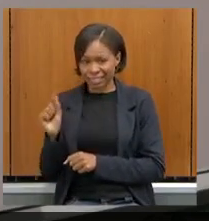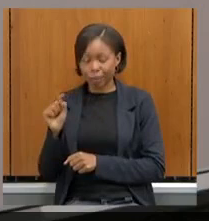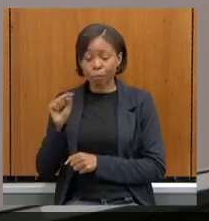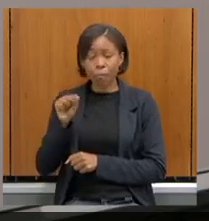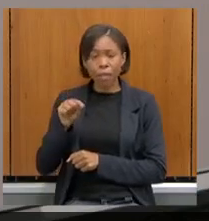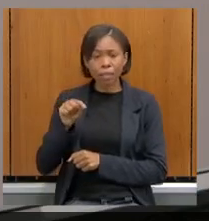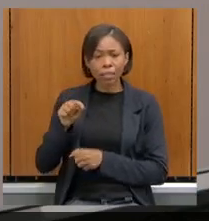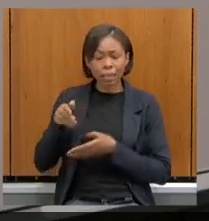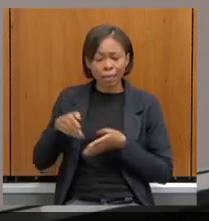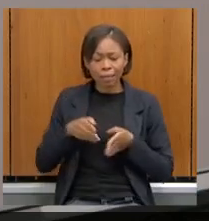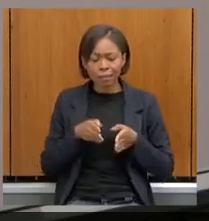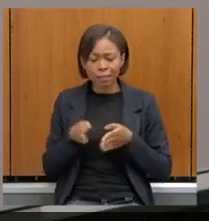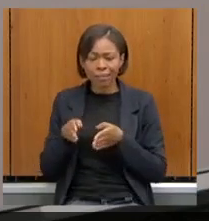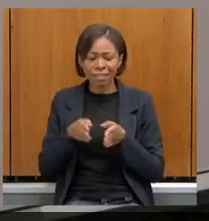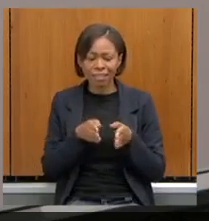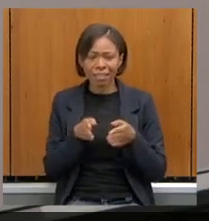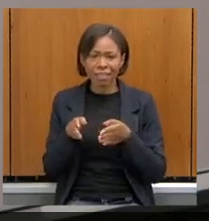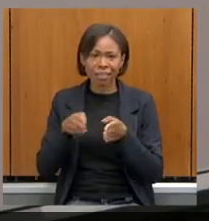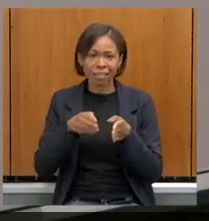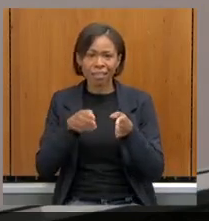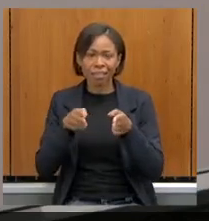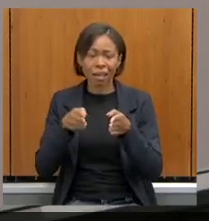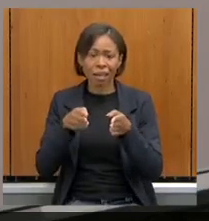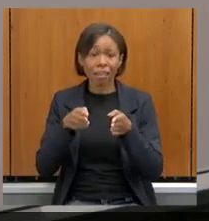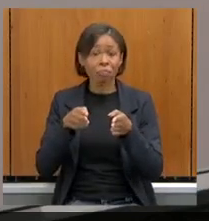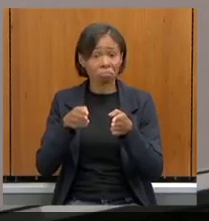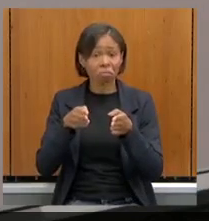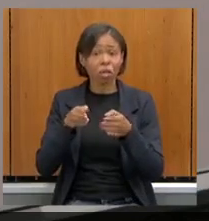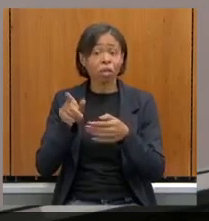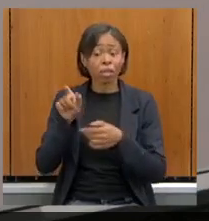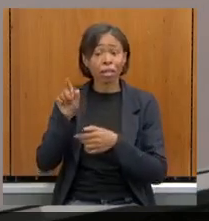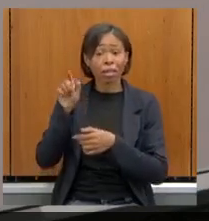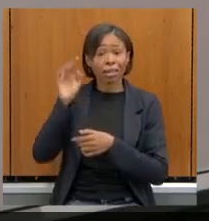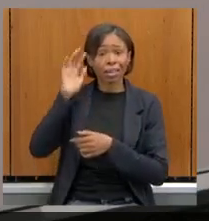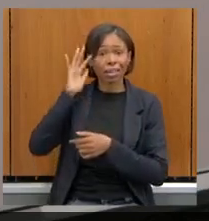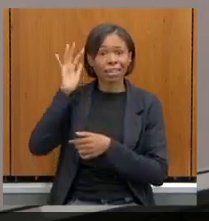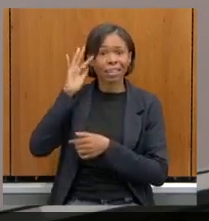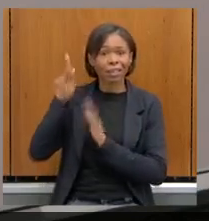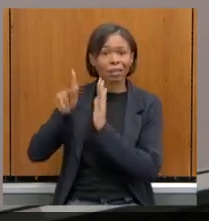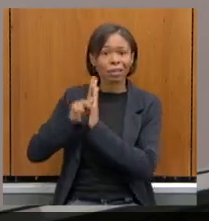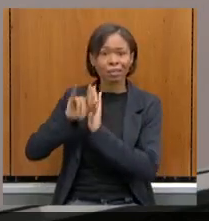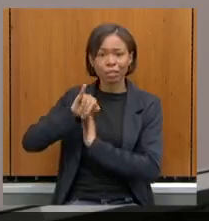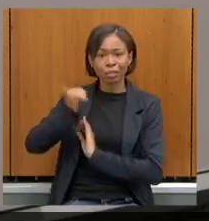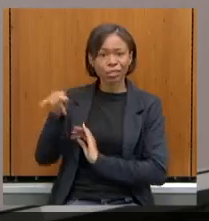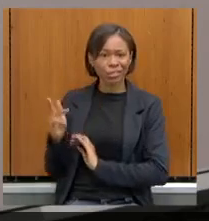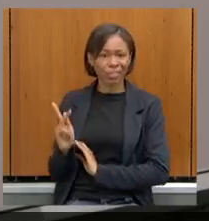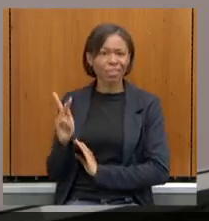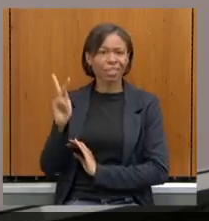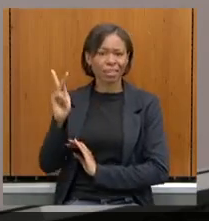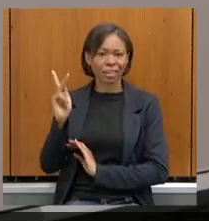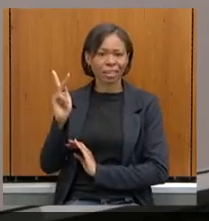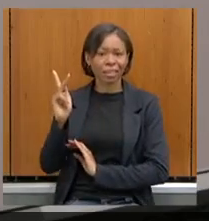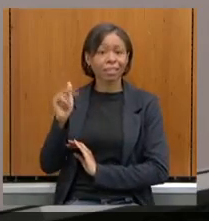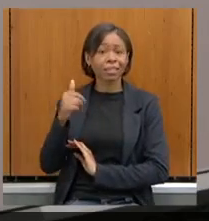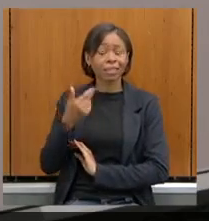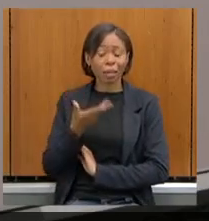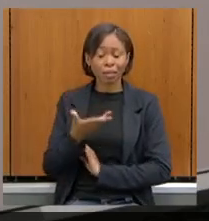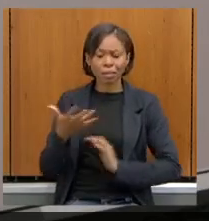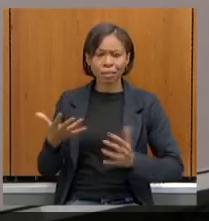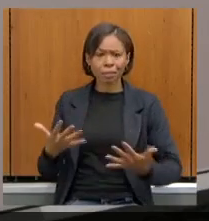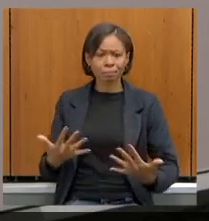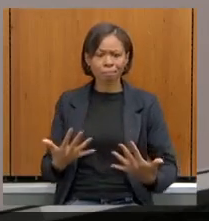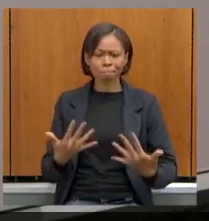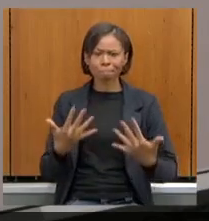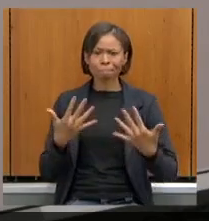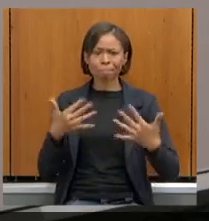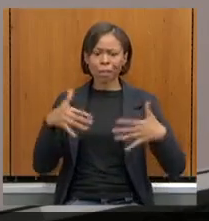pensada por esse imenso mineiro que é Juscelino Kubitschek a sua forma visível. Então, assim, é um produto